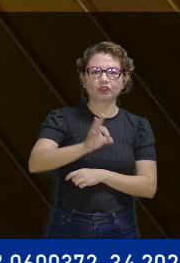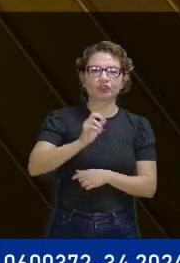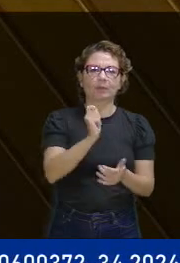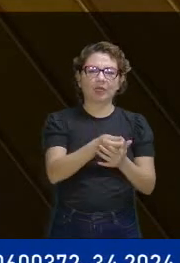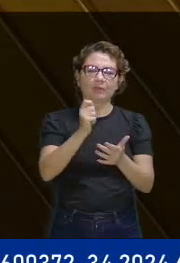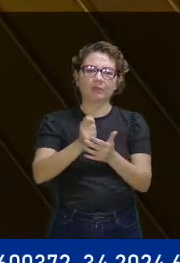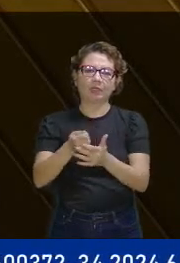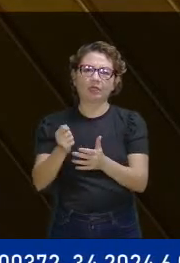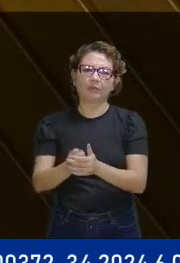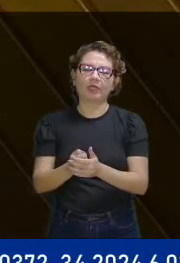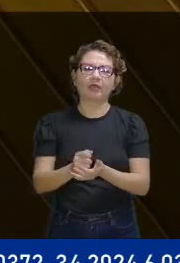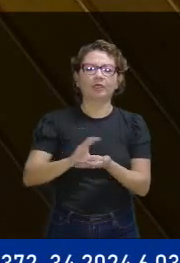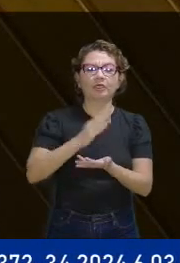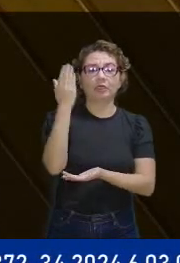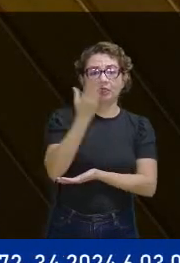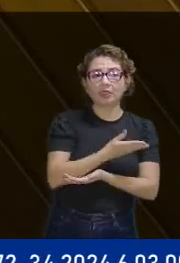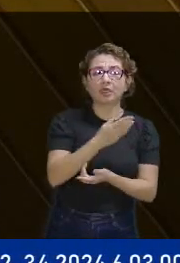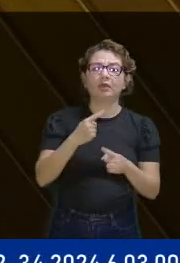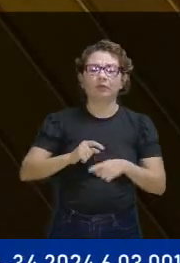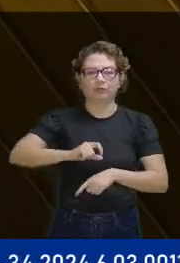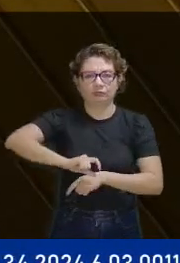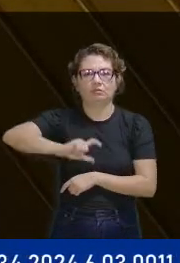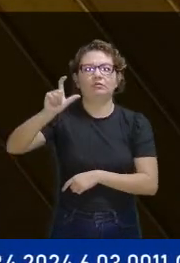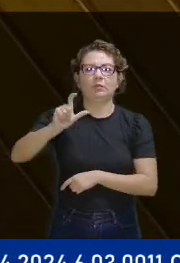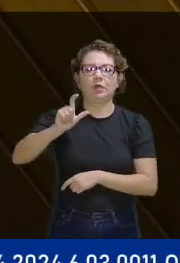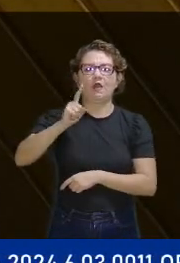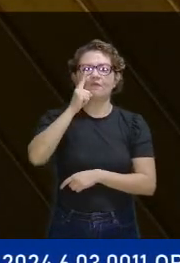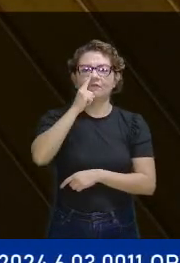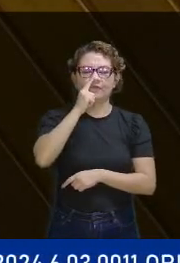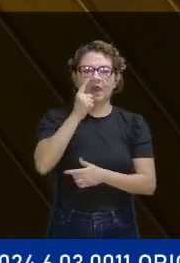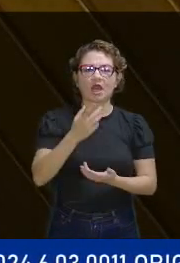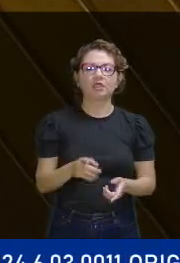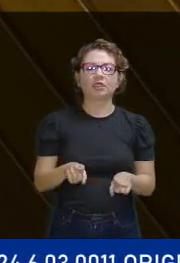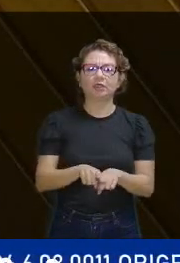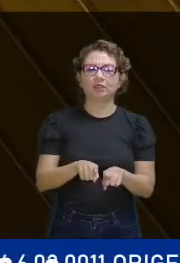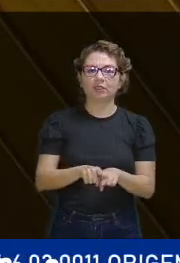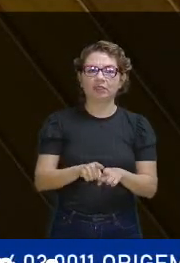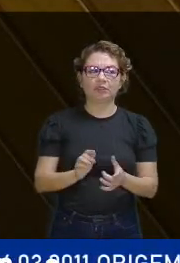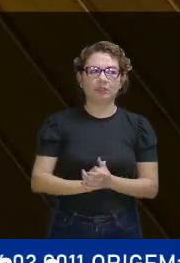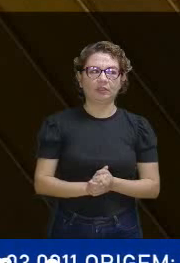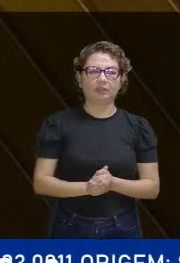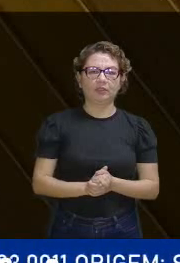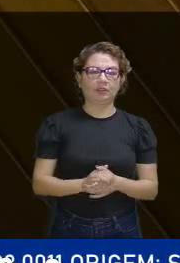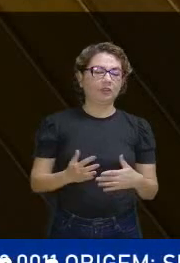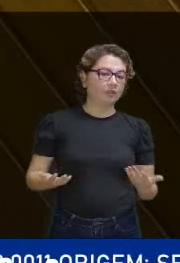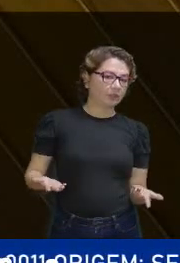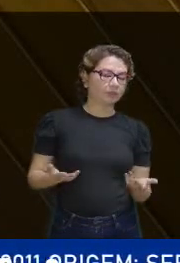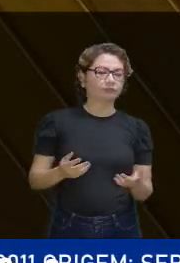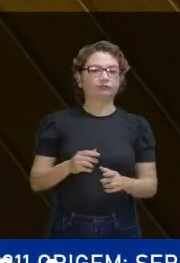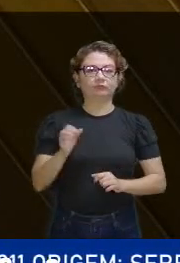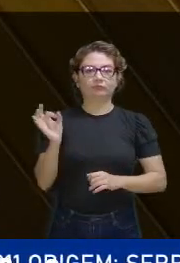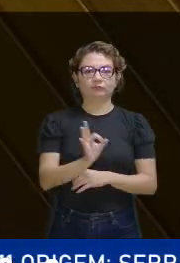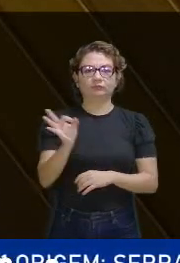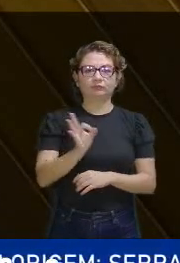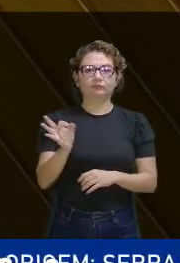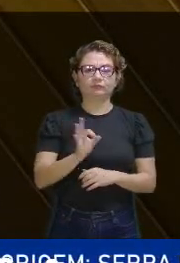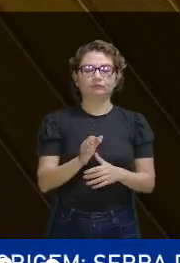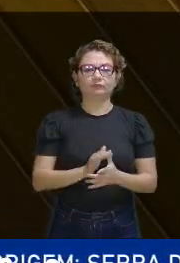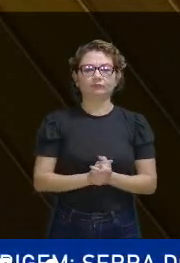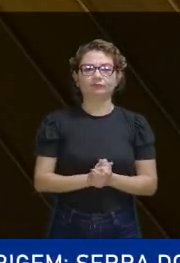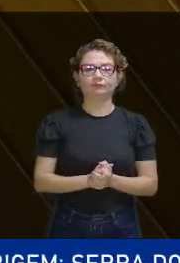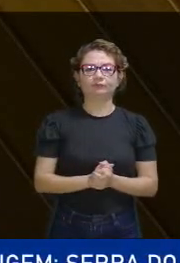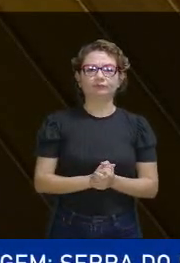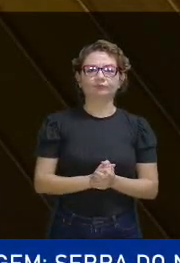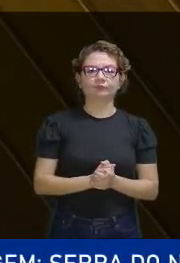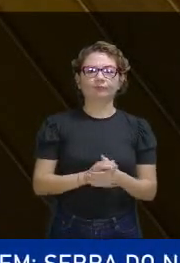despesas declaradas. O elevado valor da falha remanescente, tanto em termos absolutos quanto percentuais, afasta a aplicação